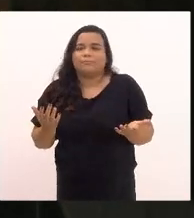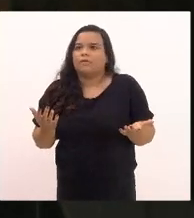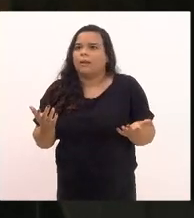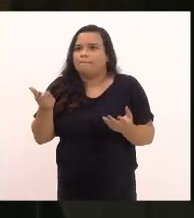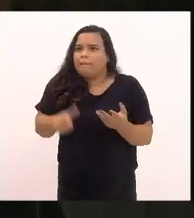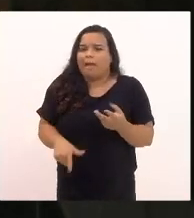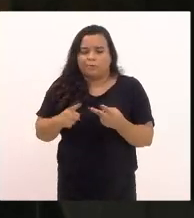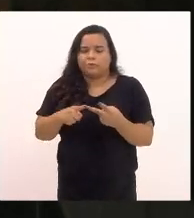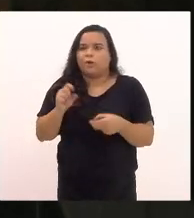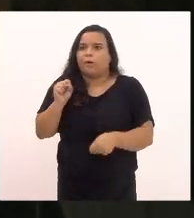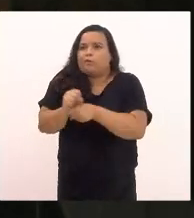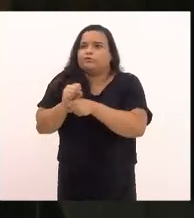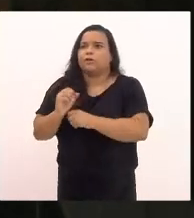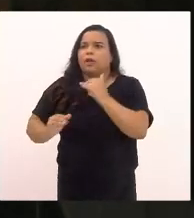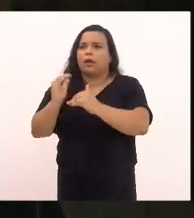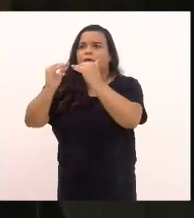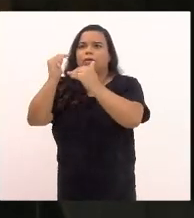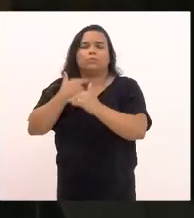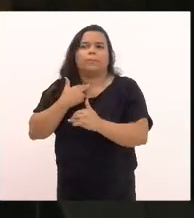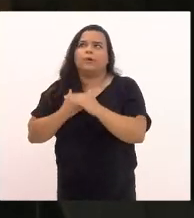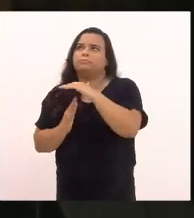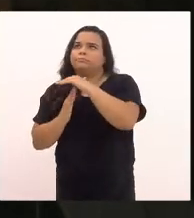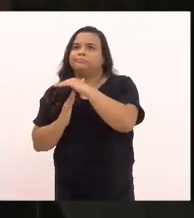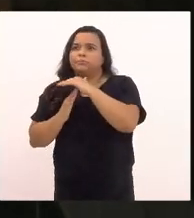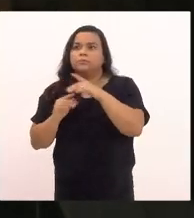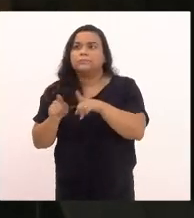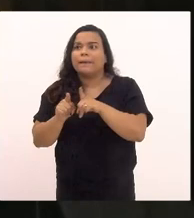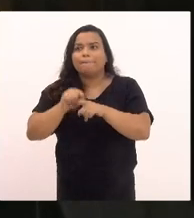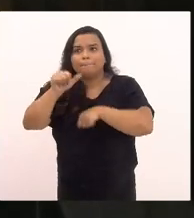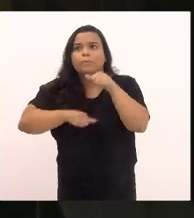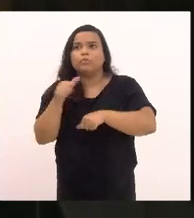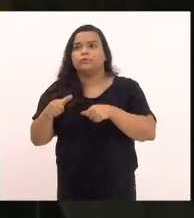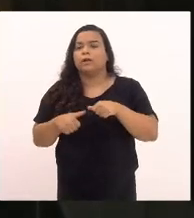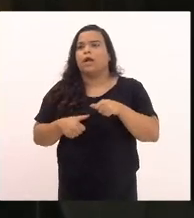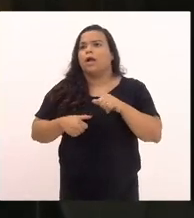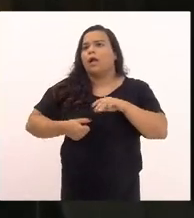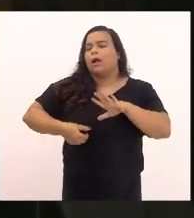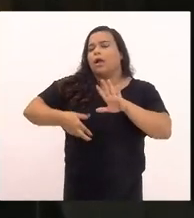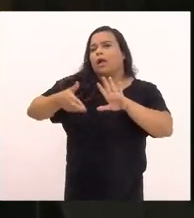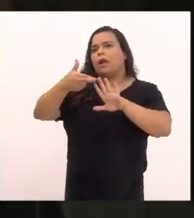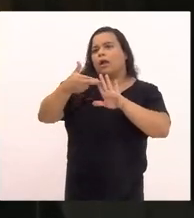das progressões, ao congelamento das mudanças de referência,